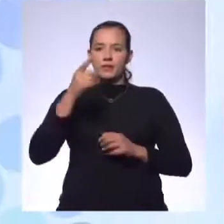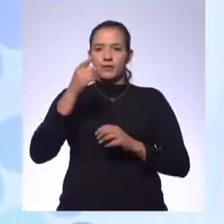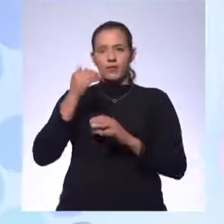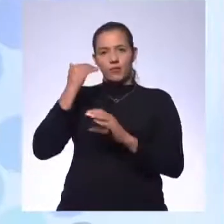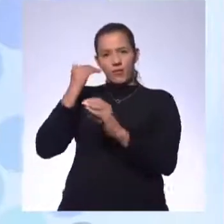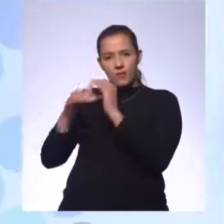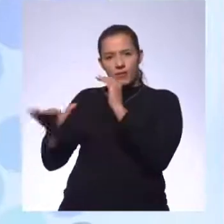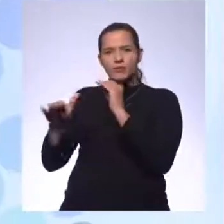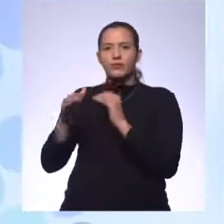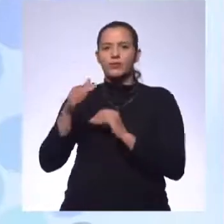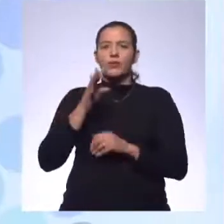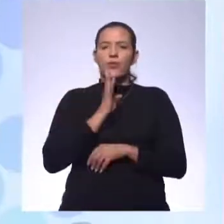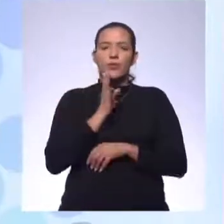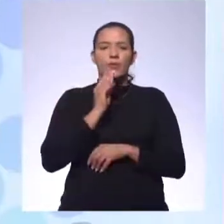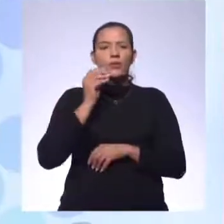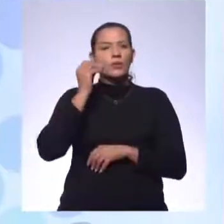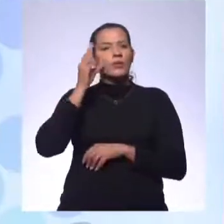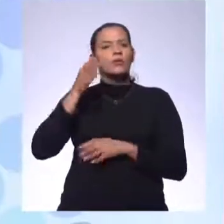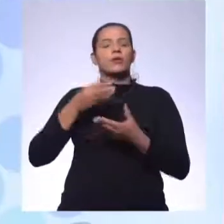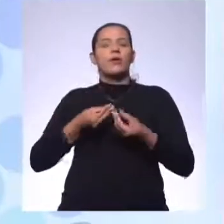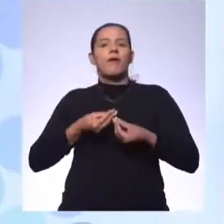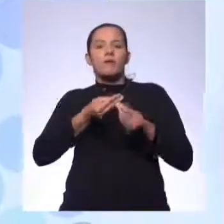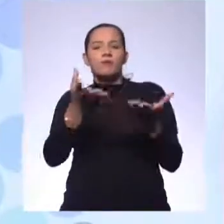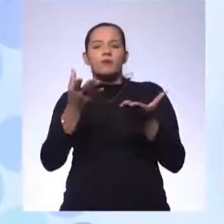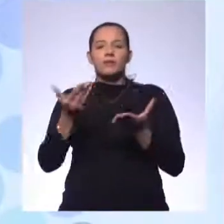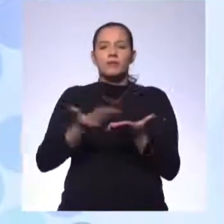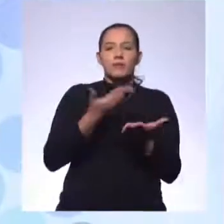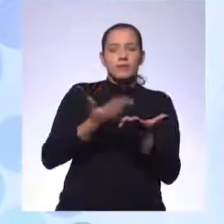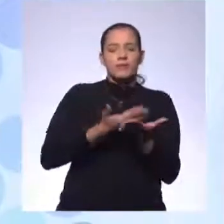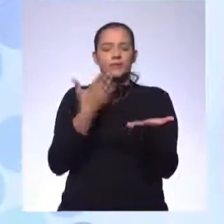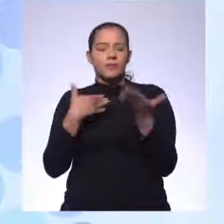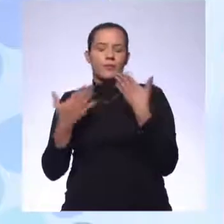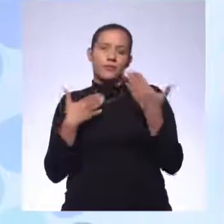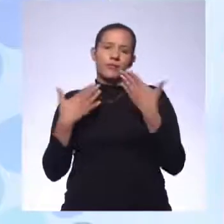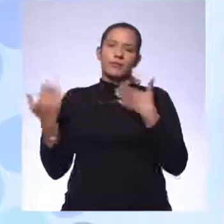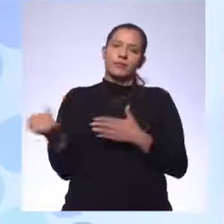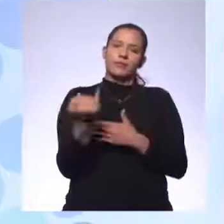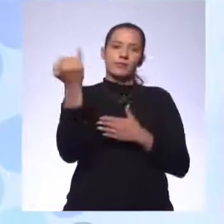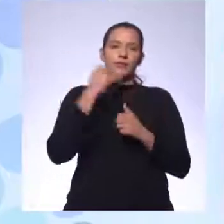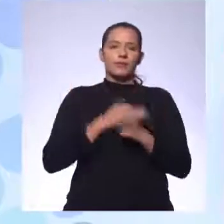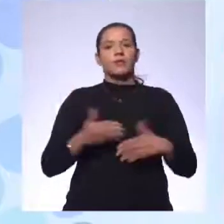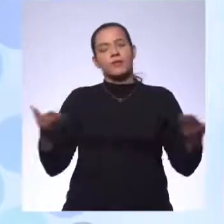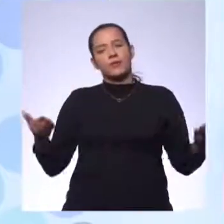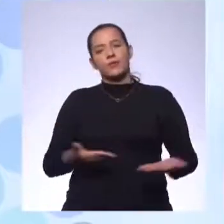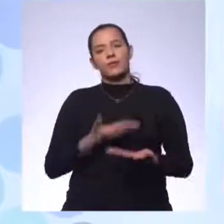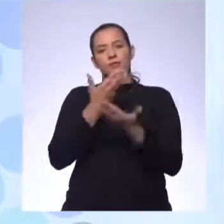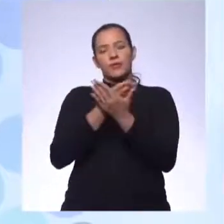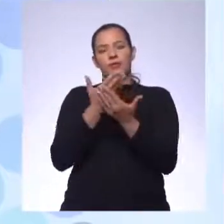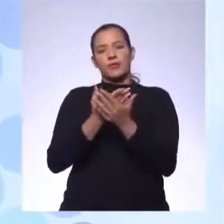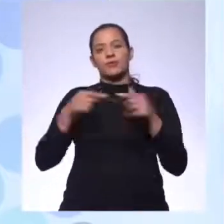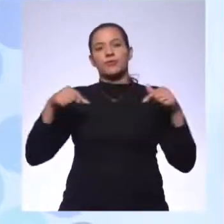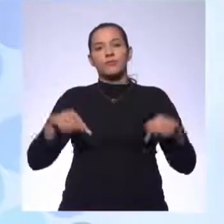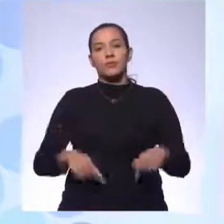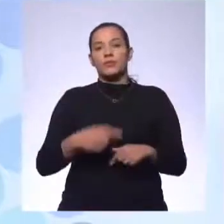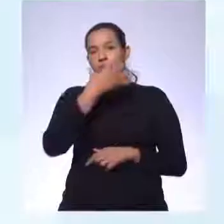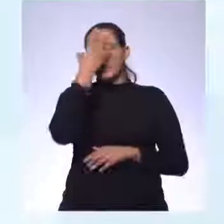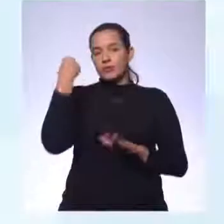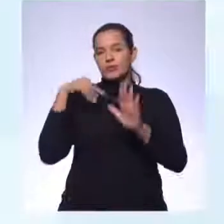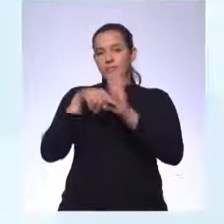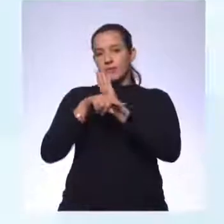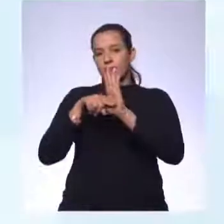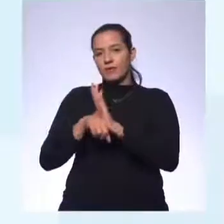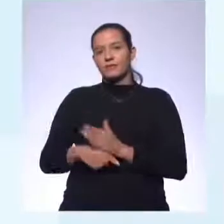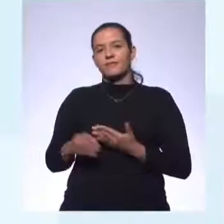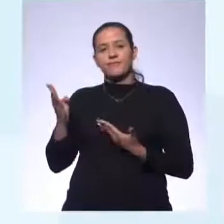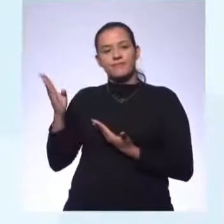compartilhe esse conhecimento com todos, indique um livro, converse sobre o livro, é sempre bacana. E esta foi a nossa aula de hoje. Não se esqueça de avaliar a nossa aula,